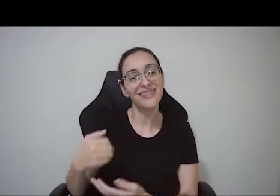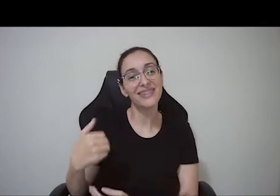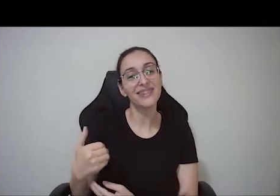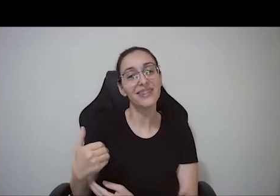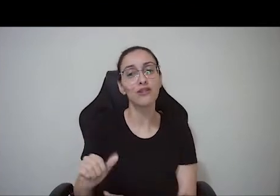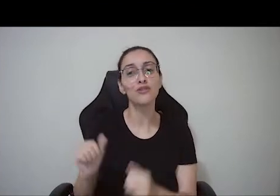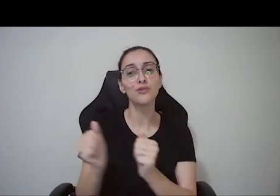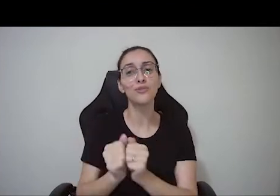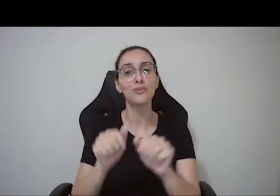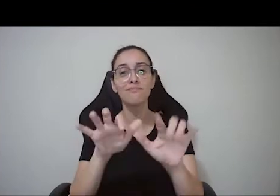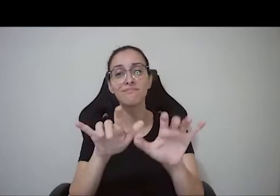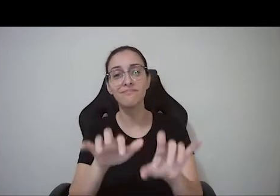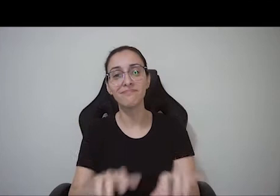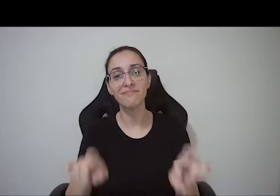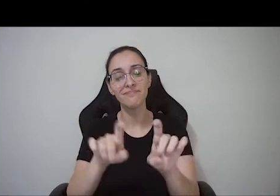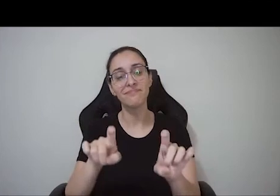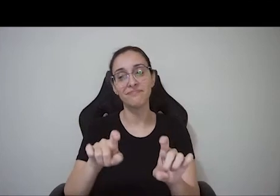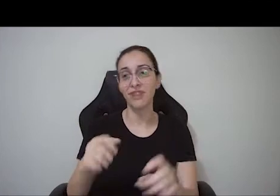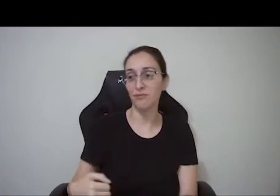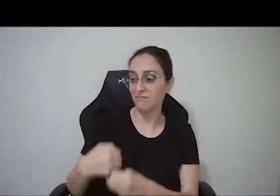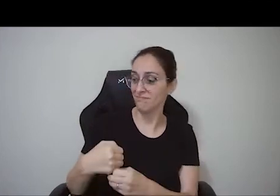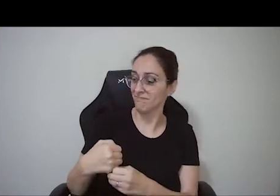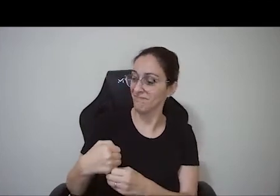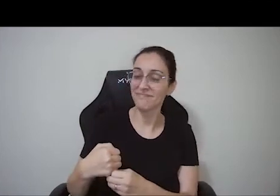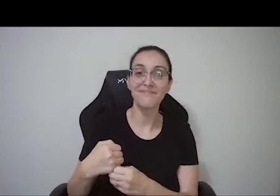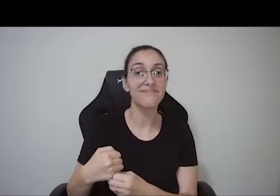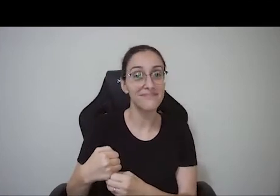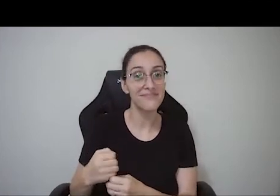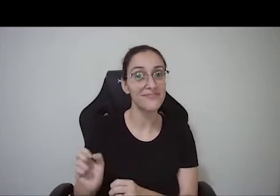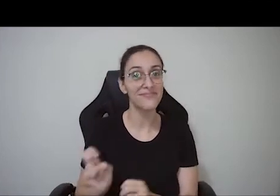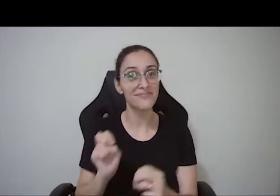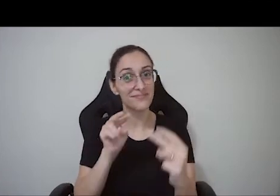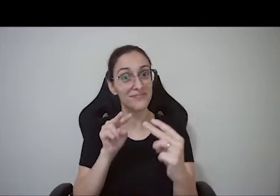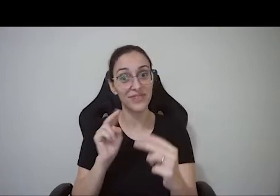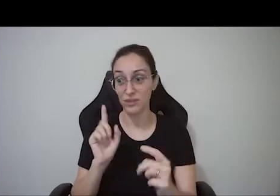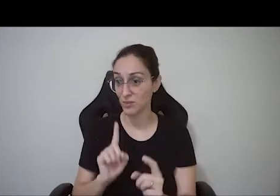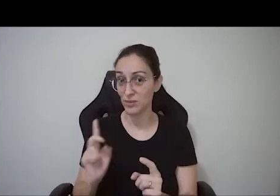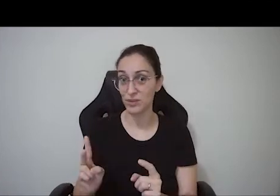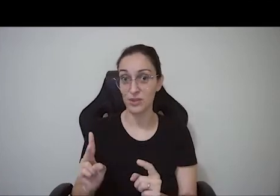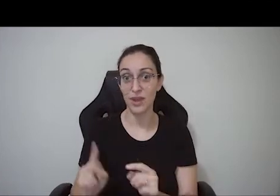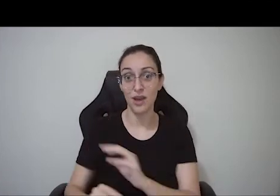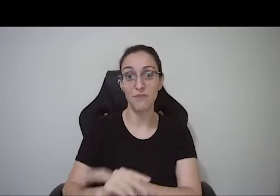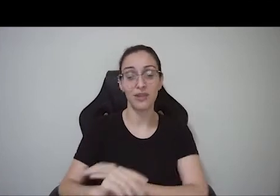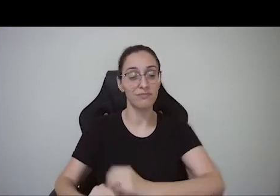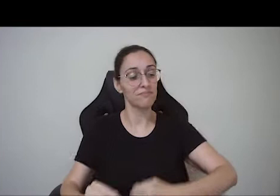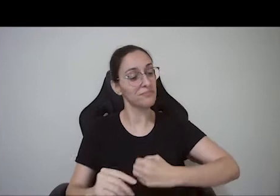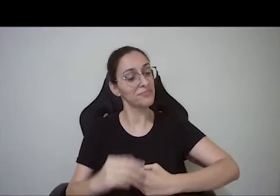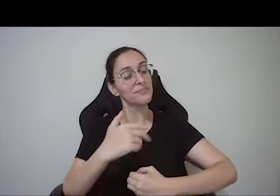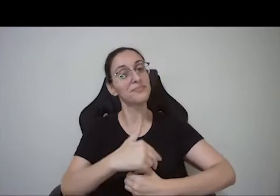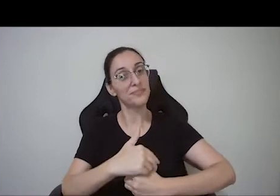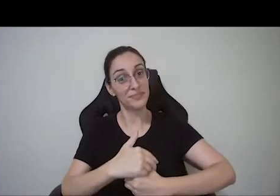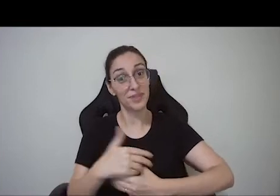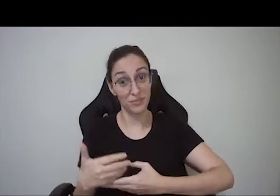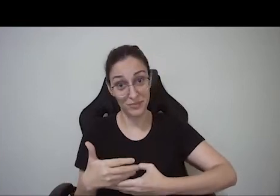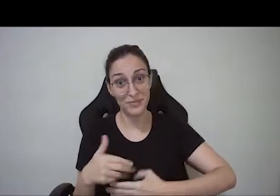ele também está na frente do computador, utilizando o computador. E um dos braços, então, segura a